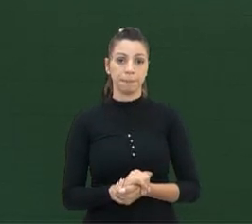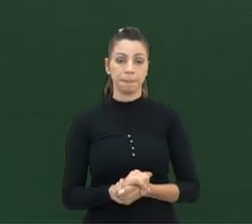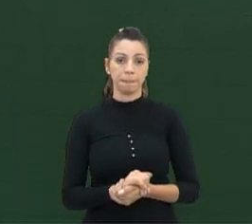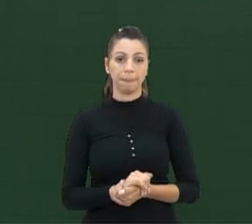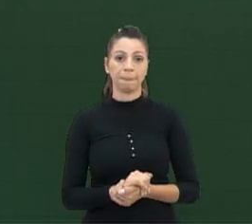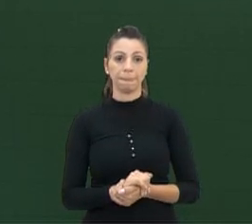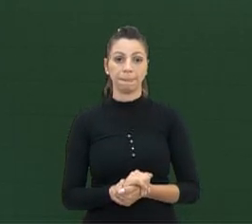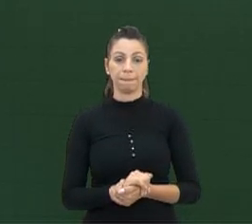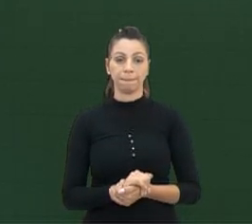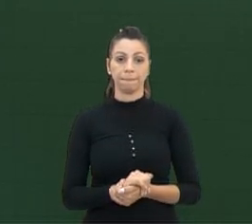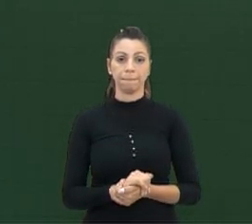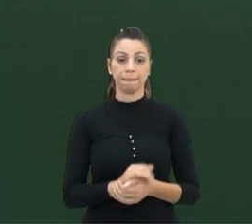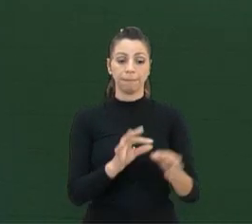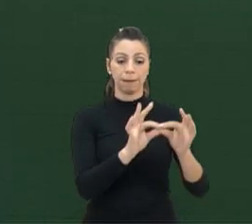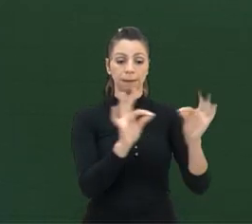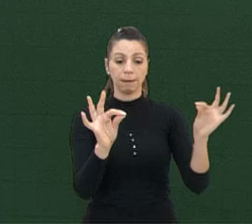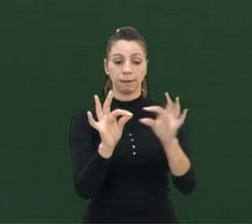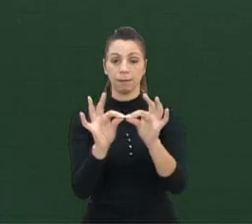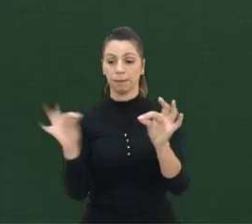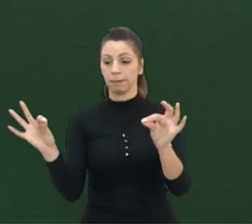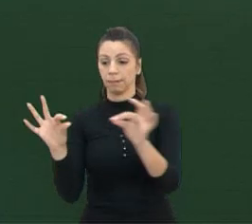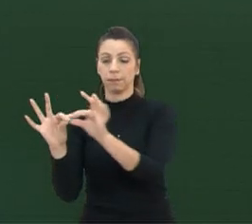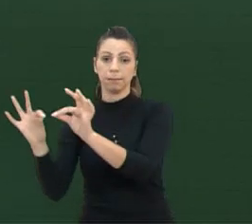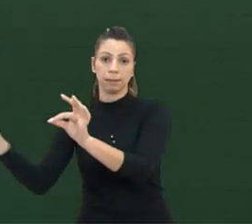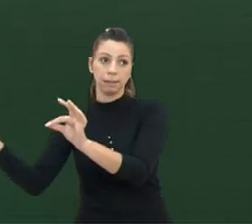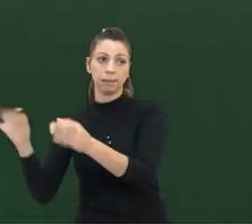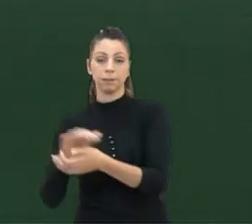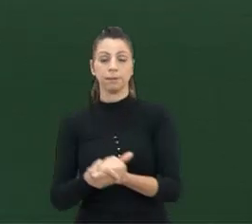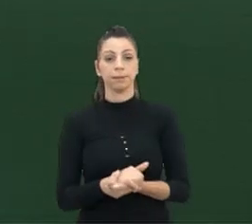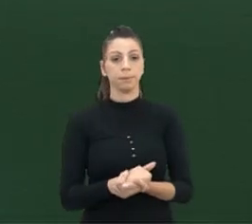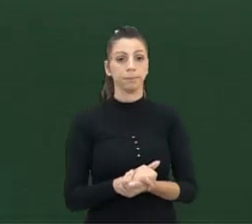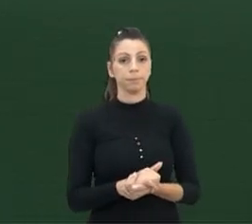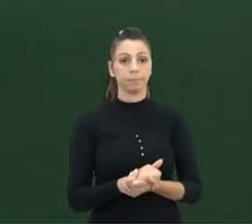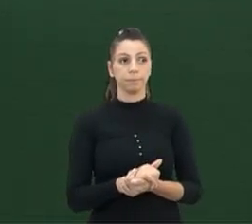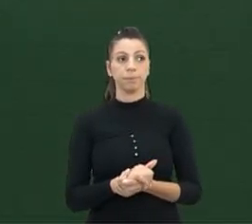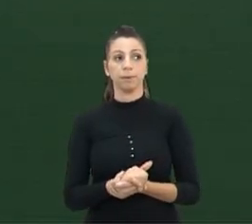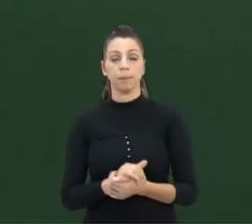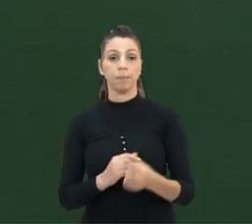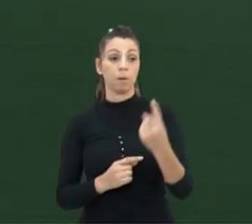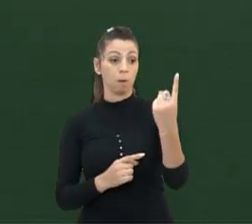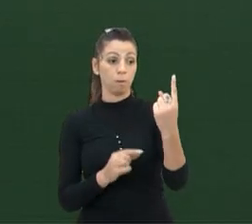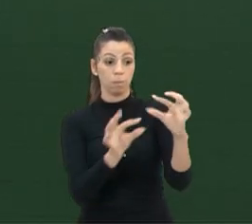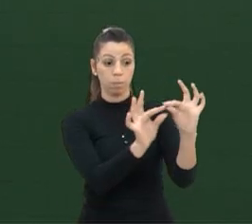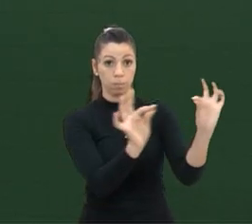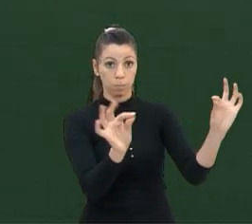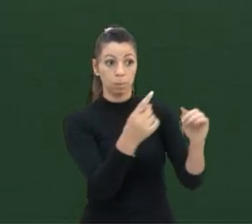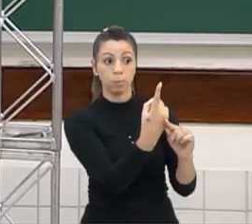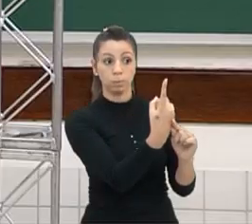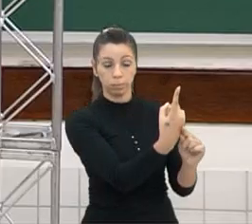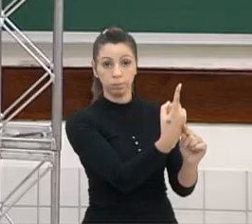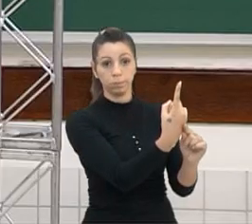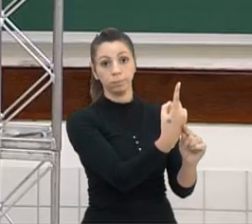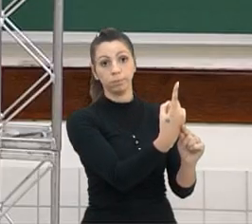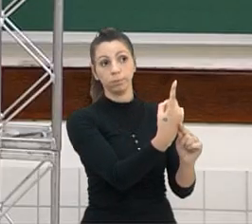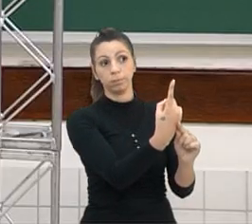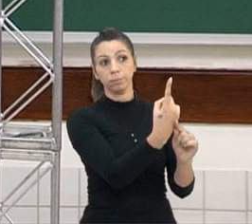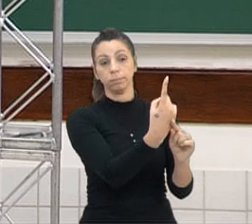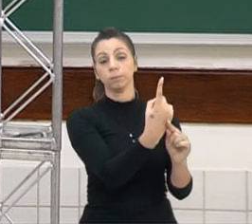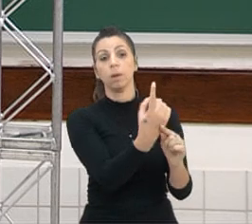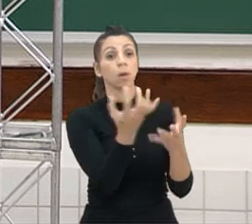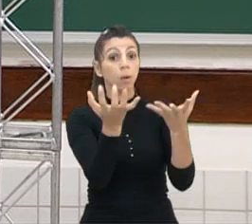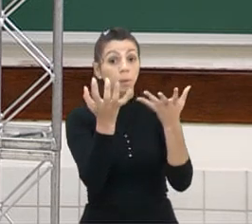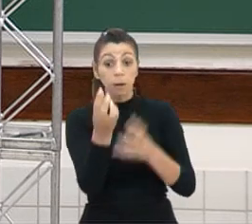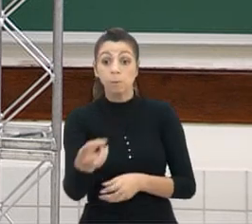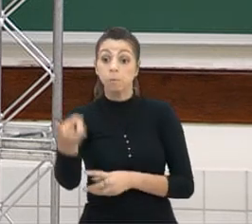Vou pegar uma medida de 3. O 3 vai ser o quê? 3 vezes a medida unitária, ó. O 1 aqui. Certo? E eu